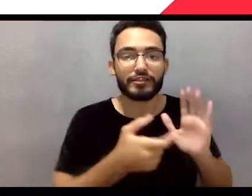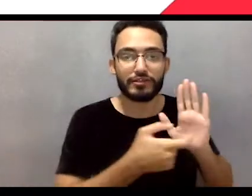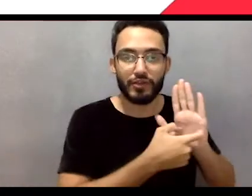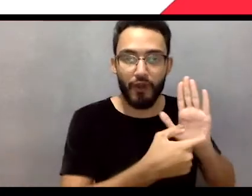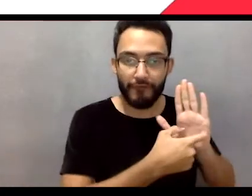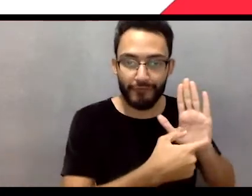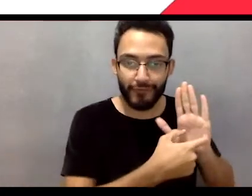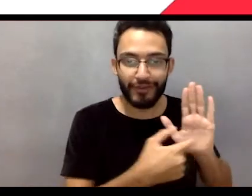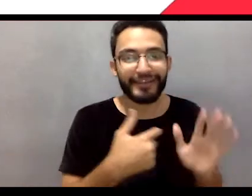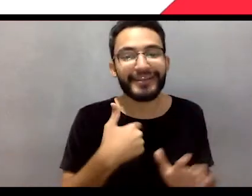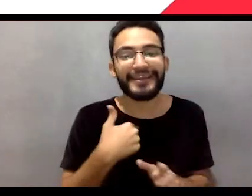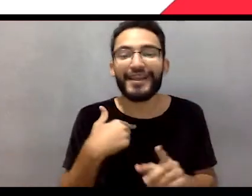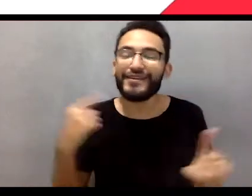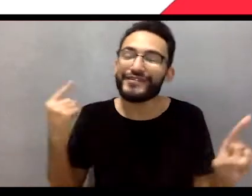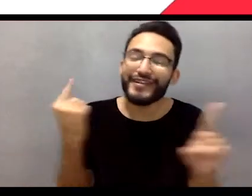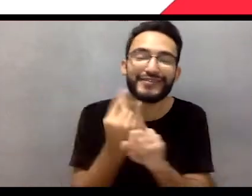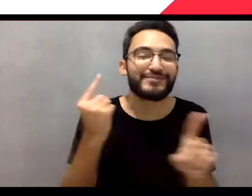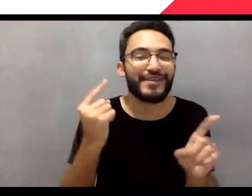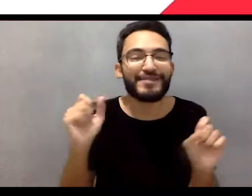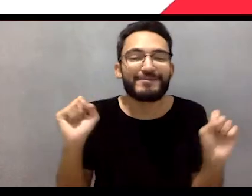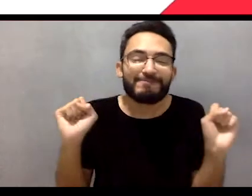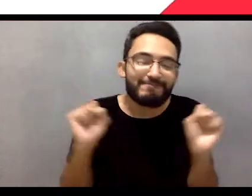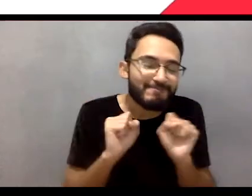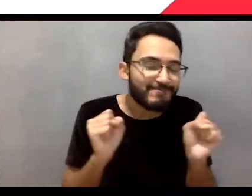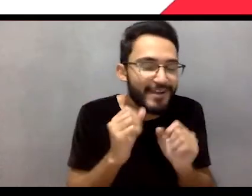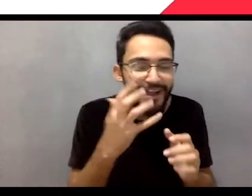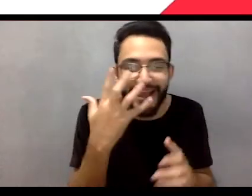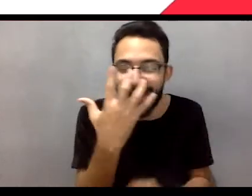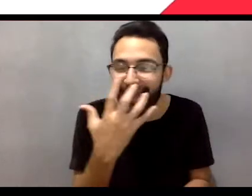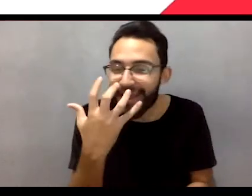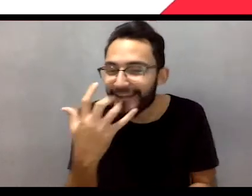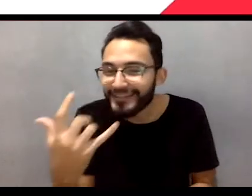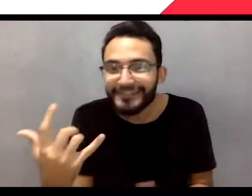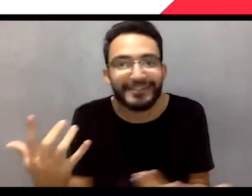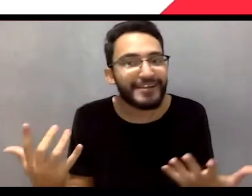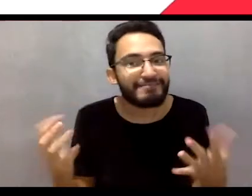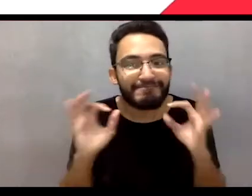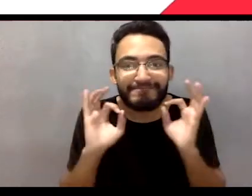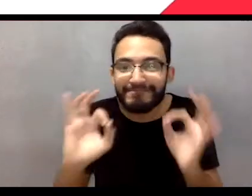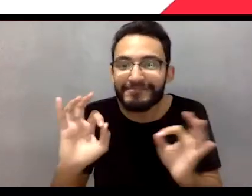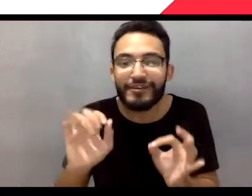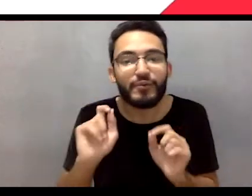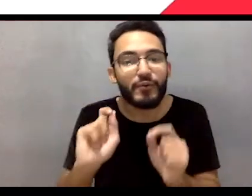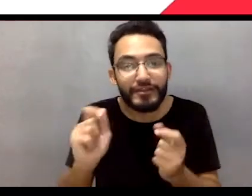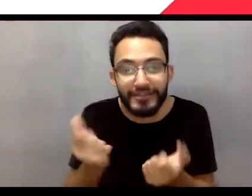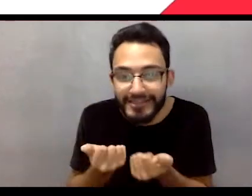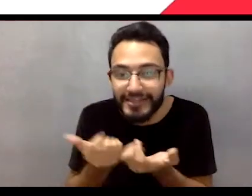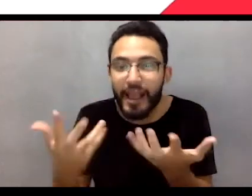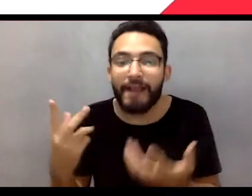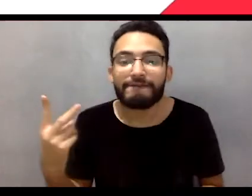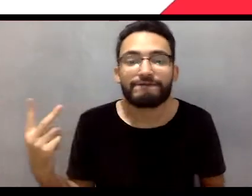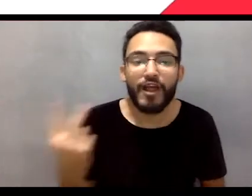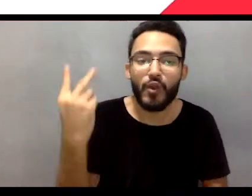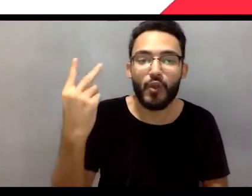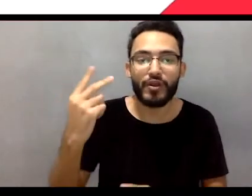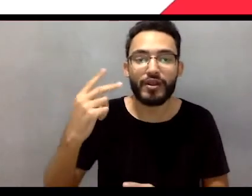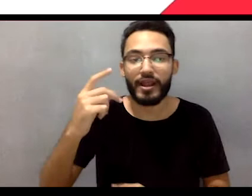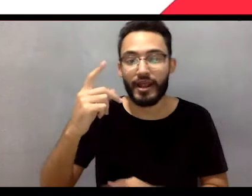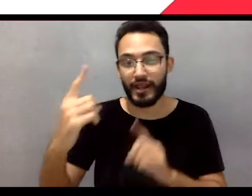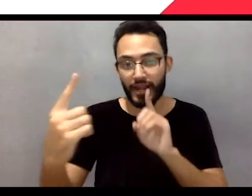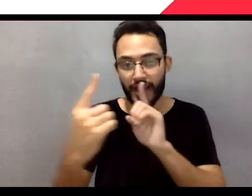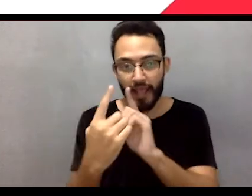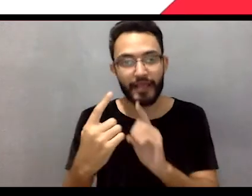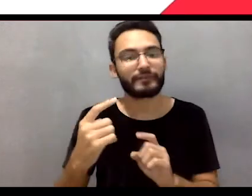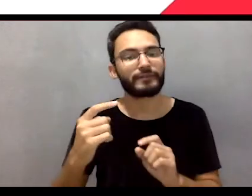uma paixão assim, sem tamanho, por entregar valor para o cliente usando